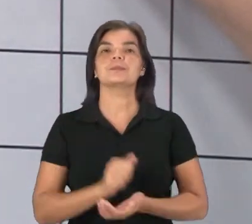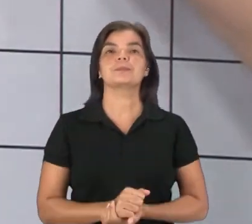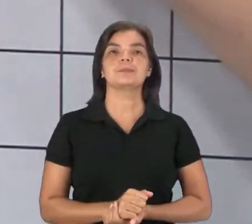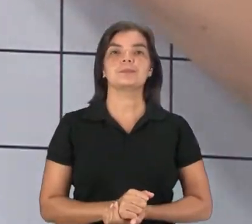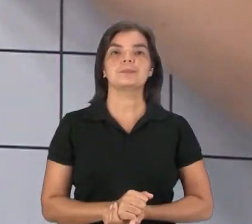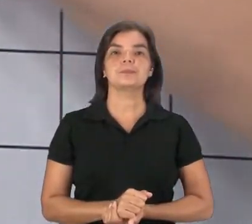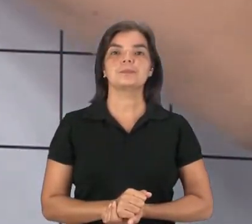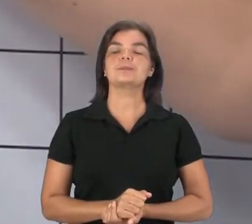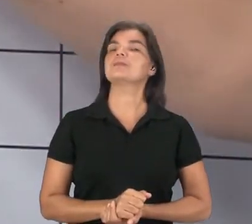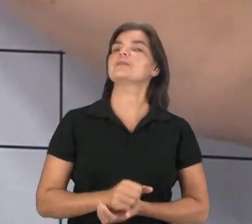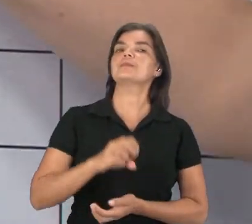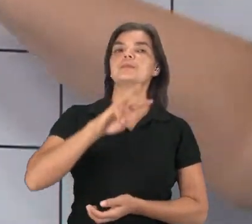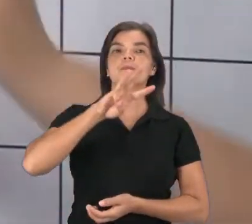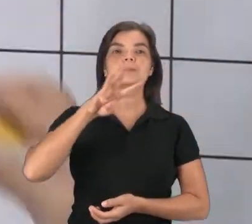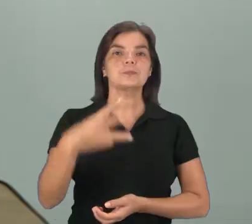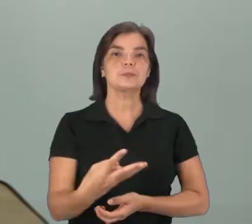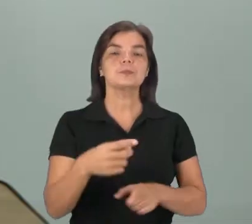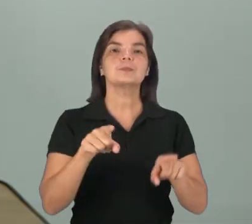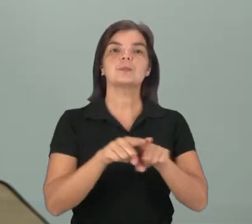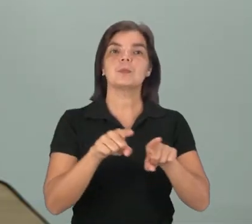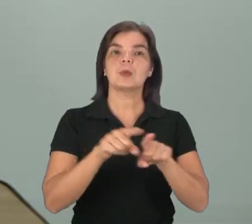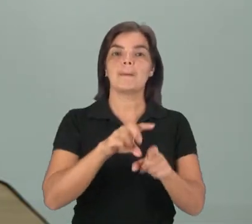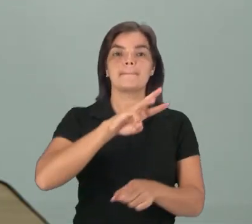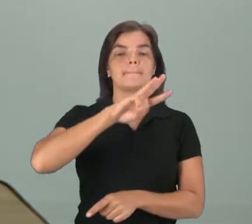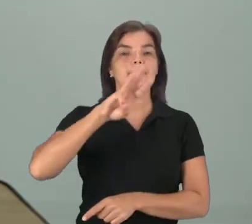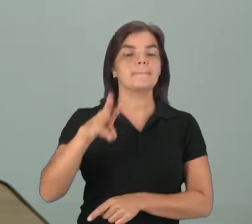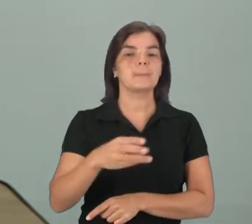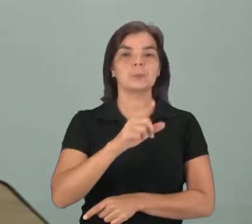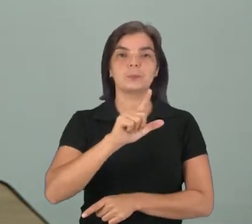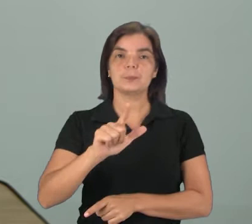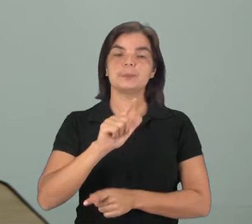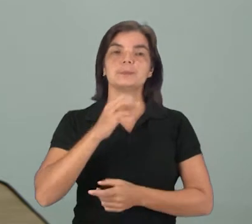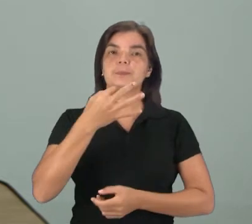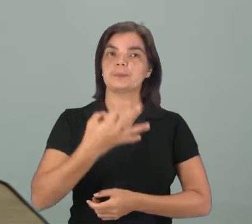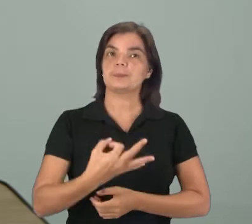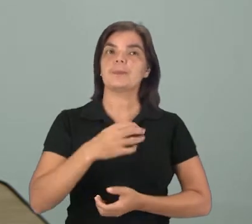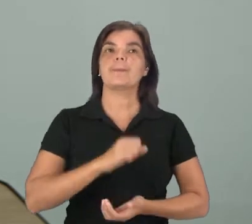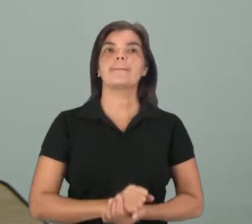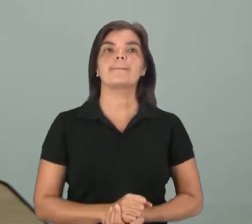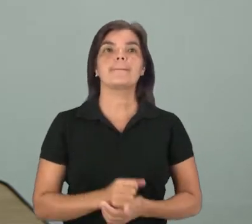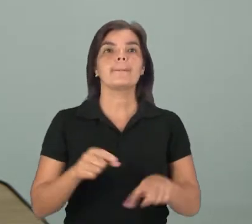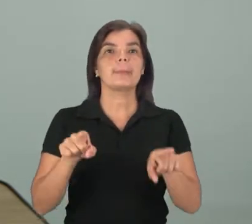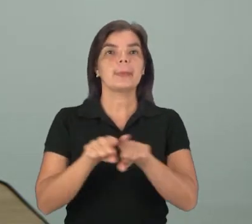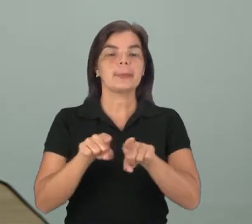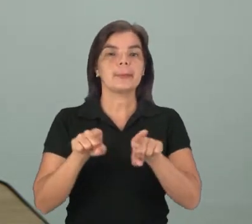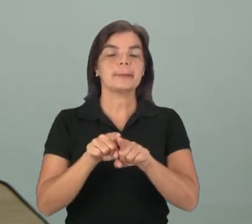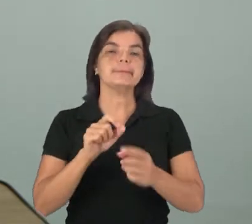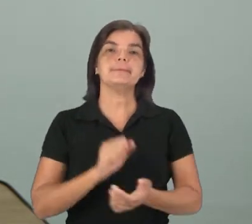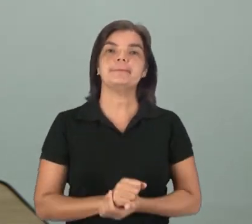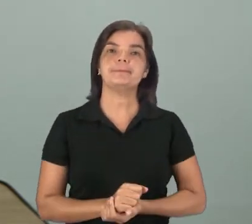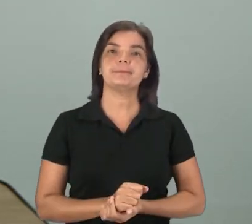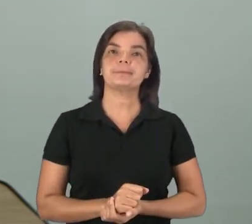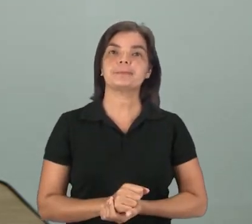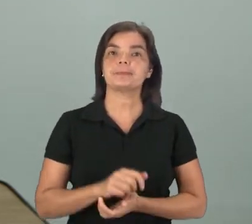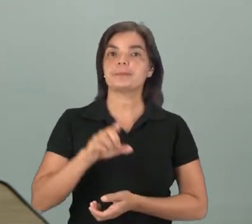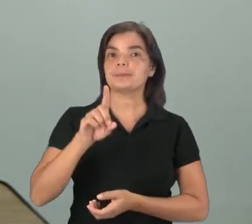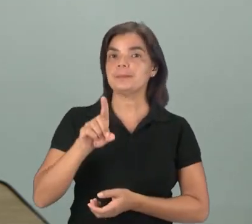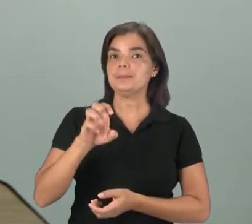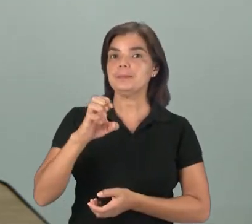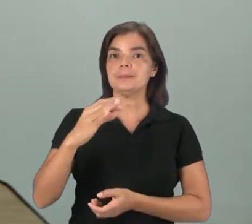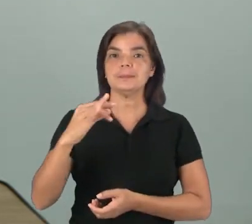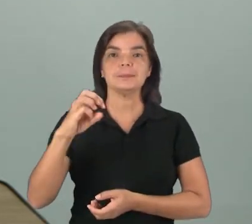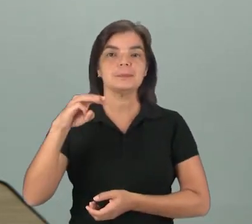as unidades de milhar e os milhões, certinho? E temos também a parte decimal, mas esse aqui nós